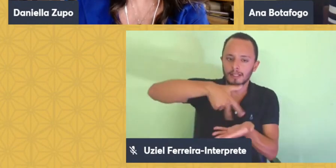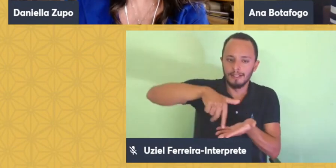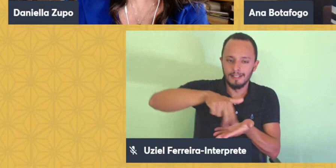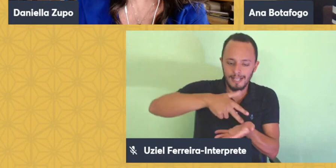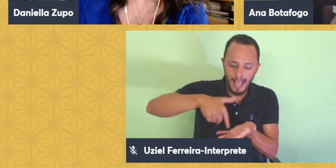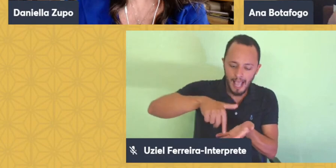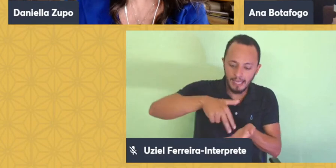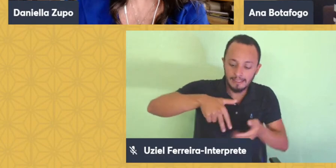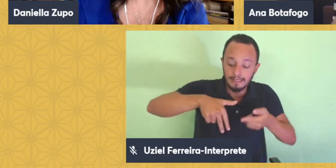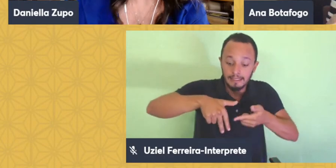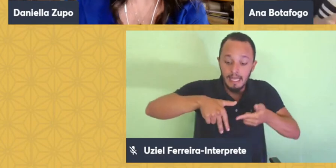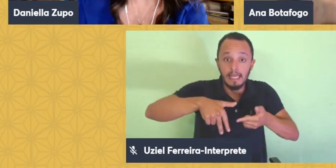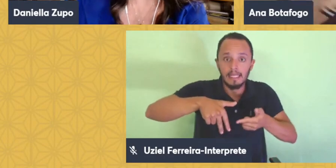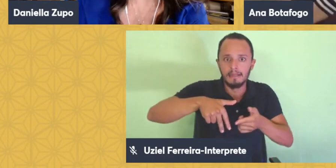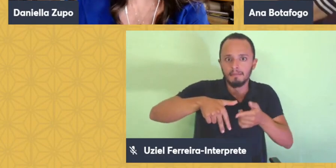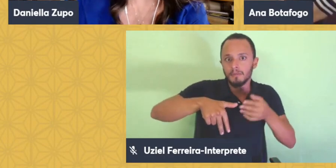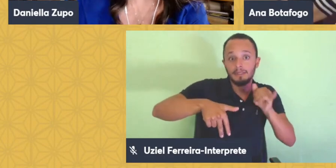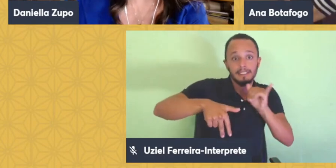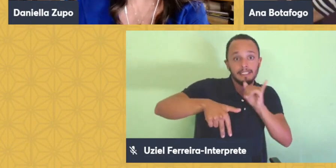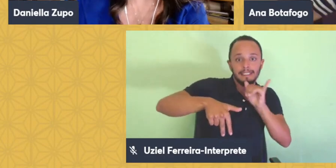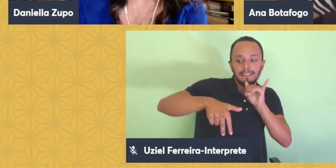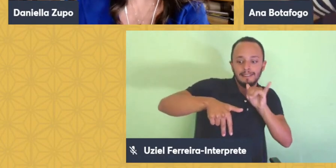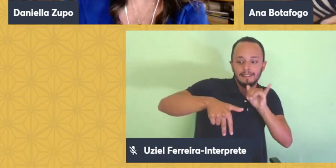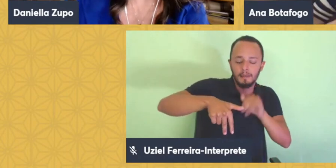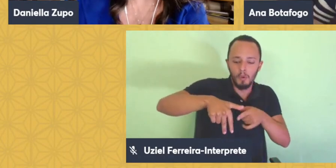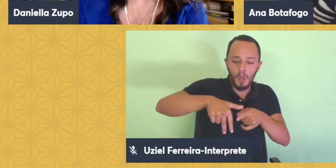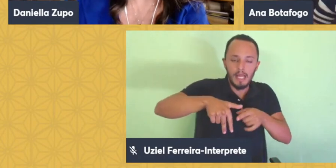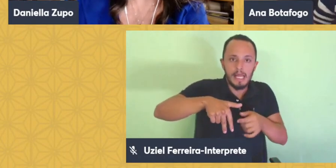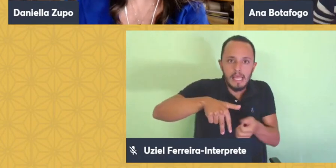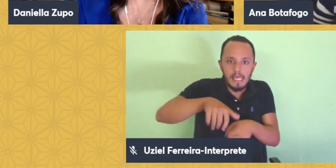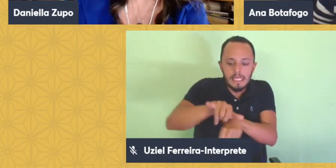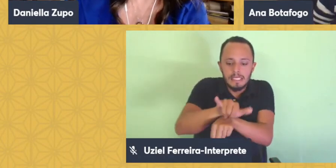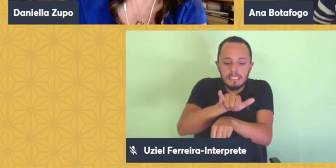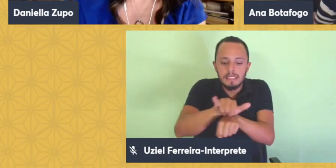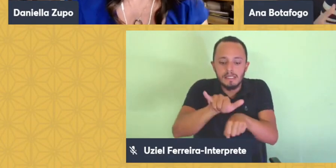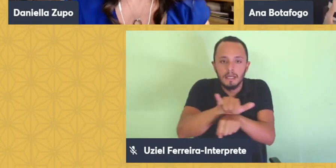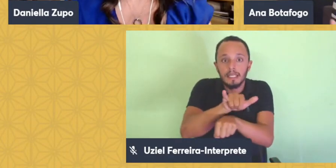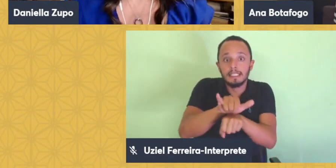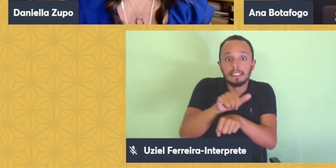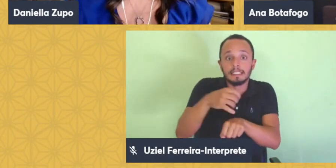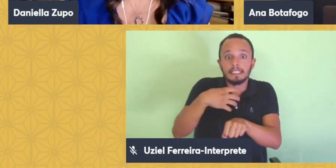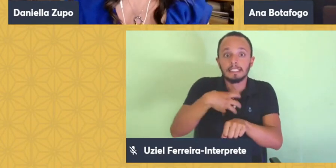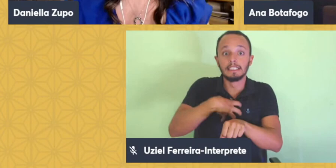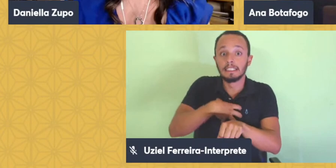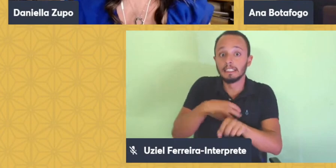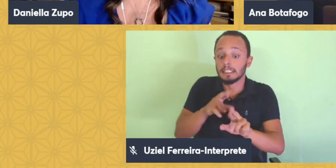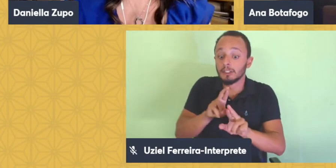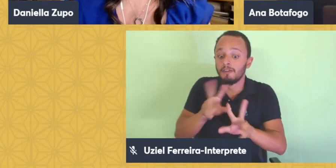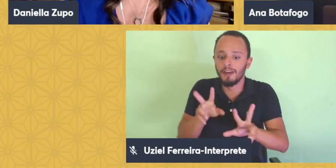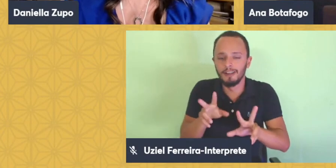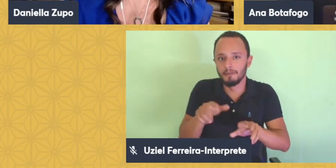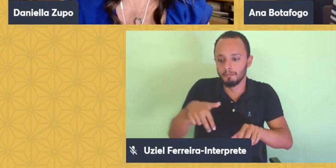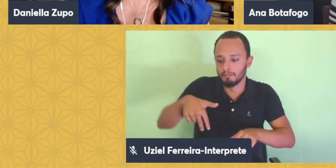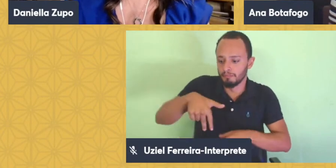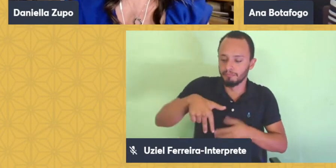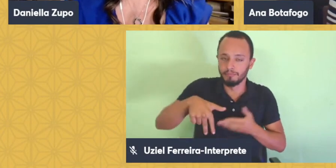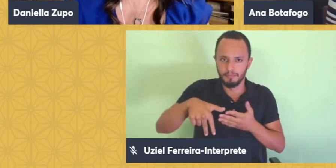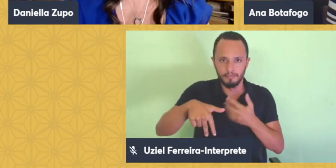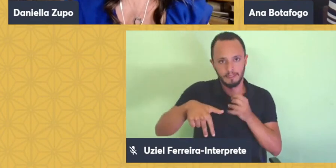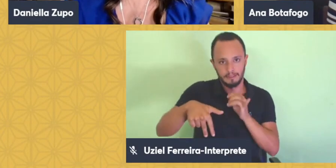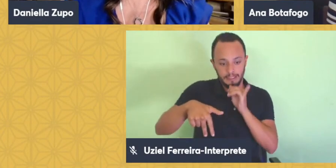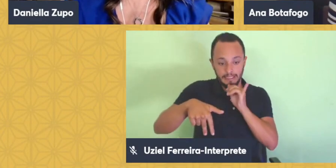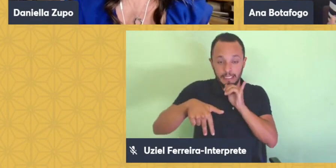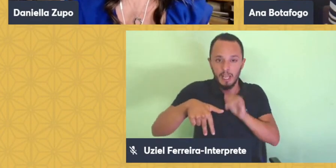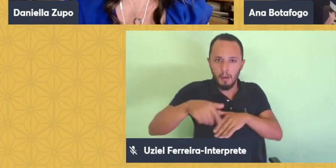e pode de simular um outro um outro sentimento ou seja muitas vezes um